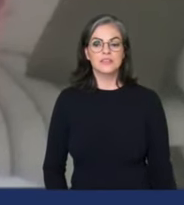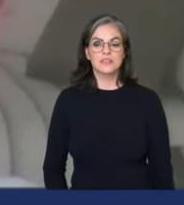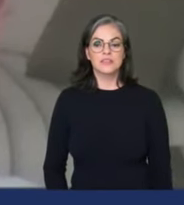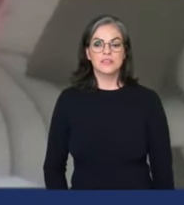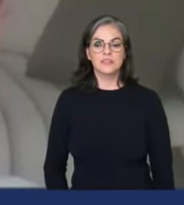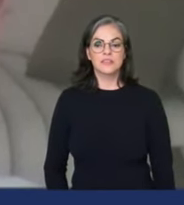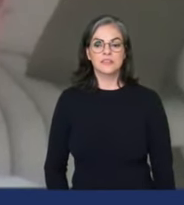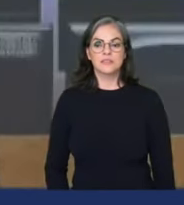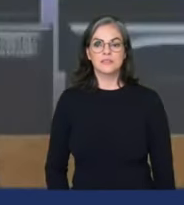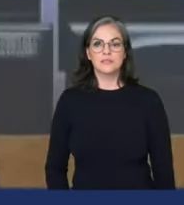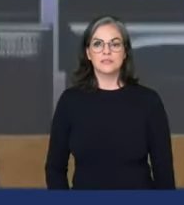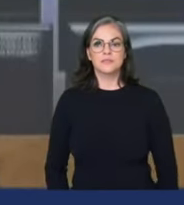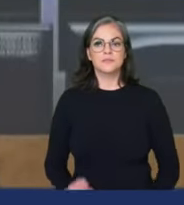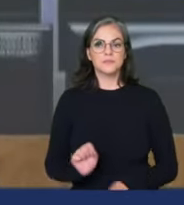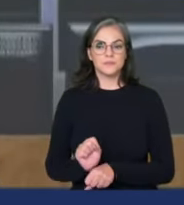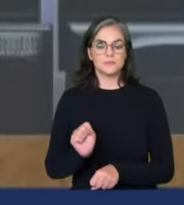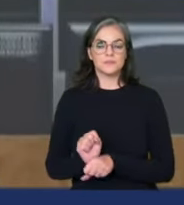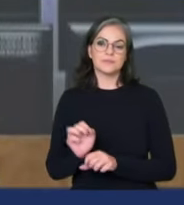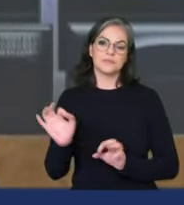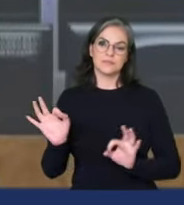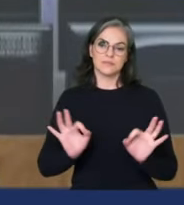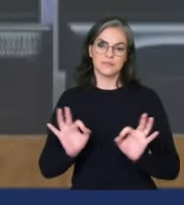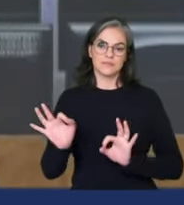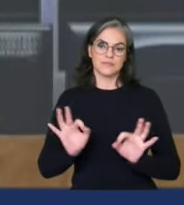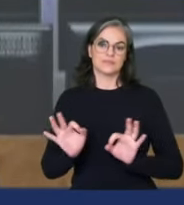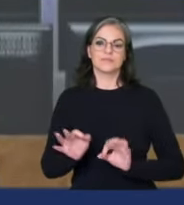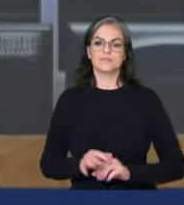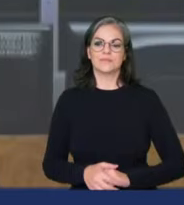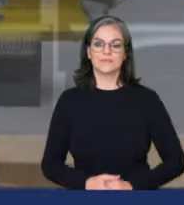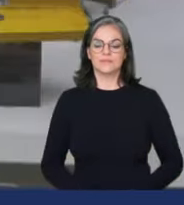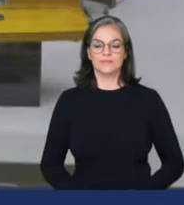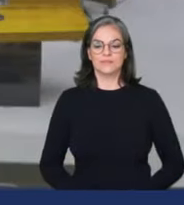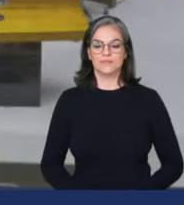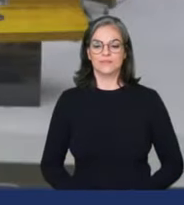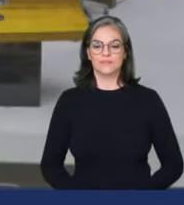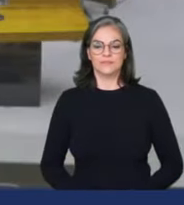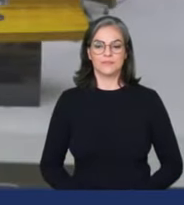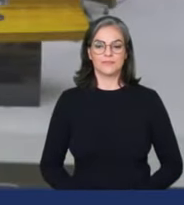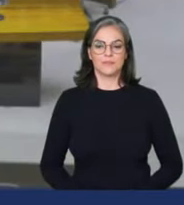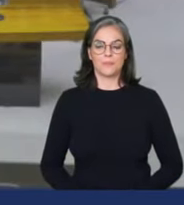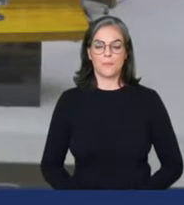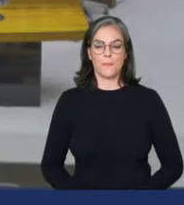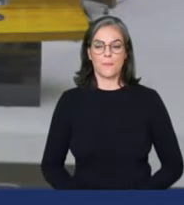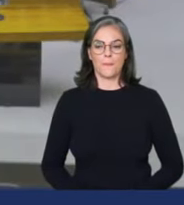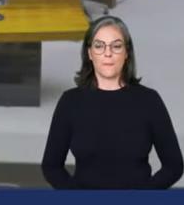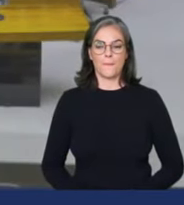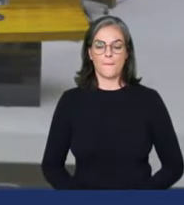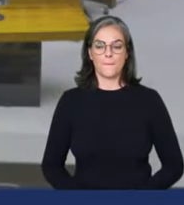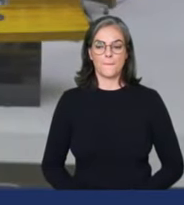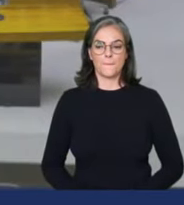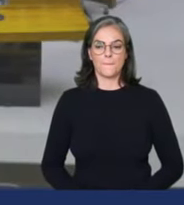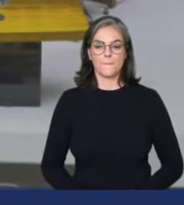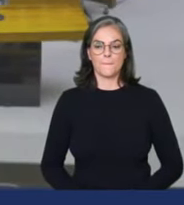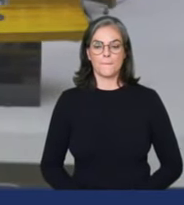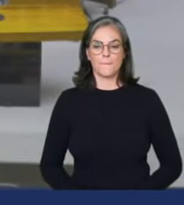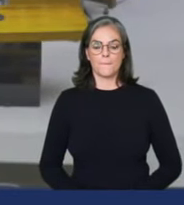momento colocando a sua apresentação nesta audiência pública,